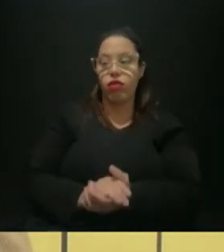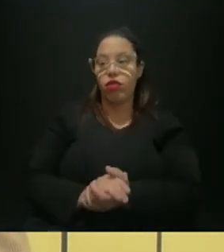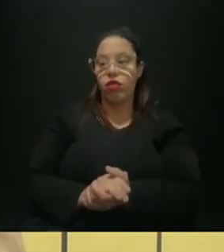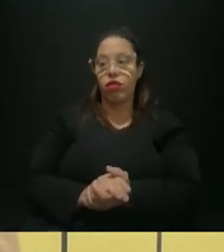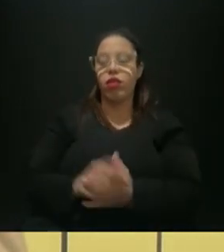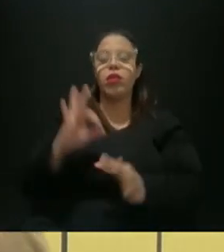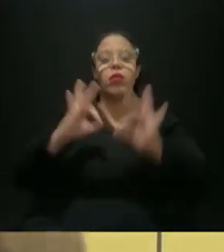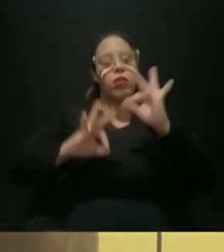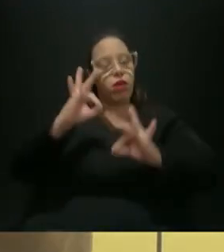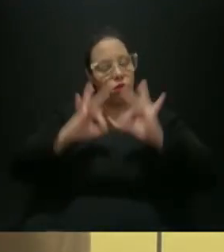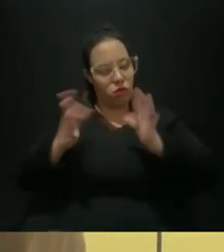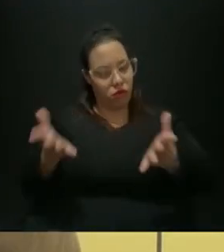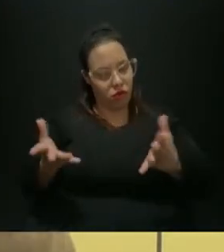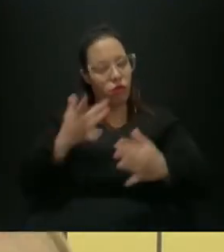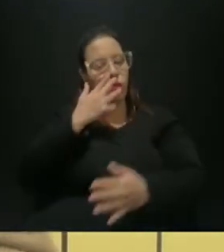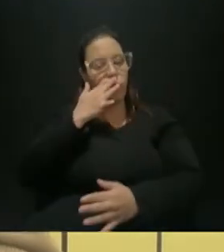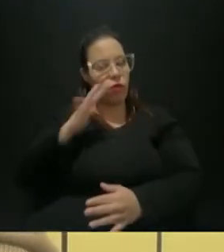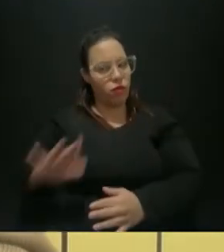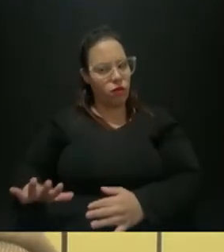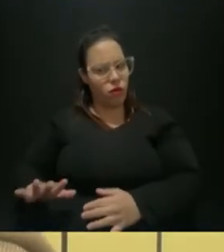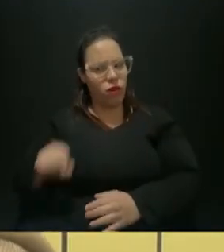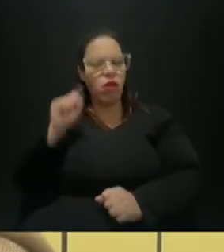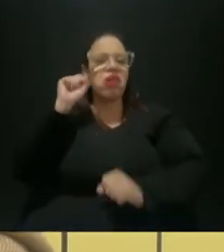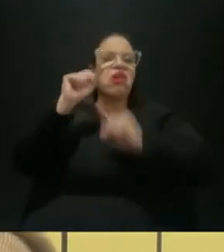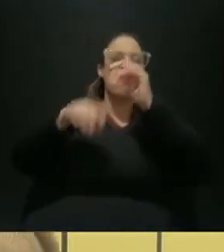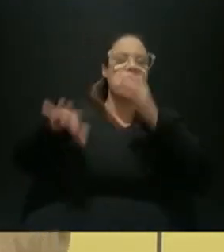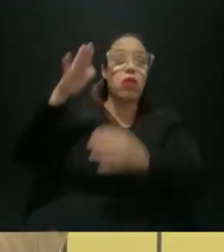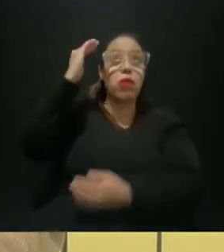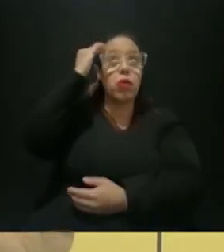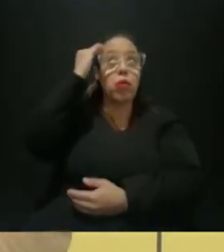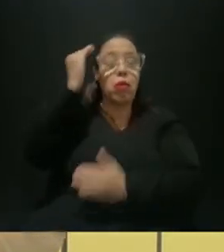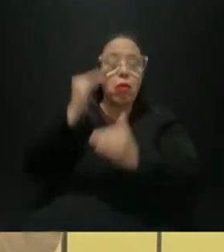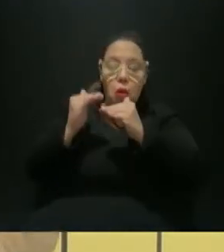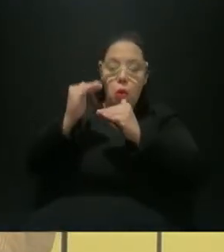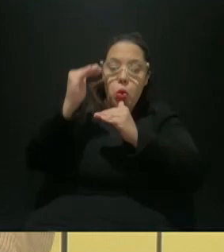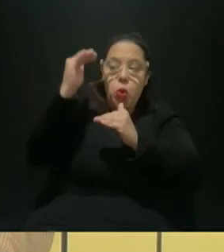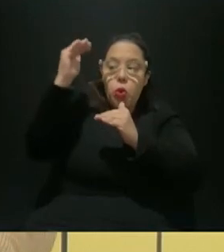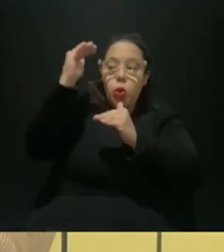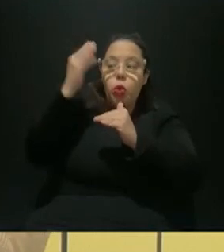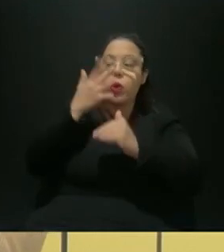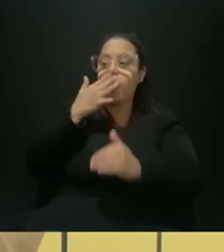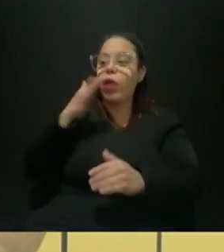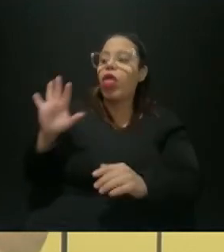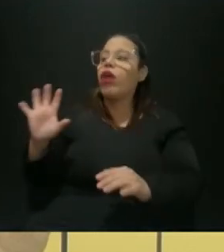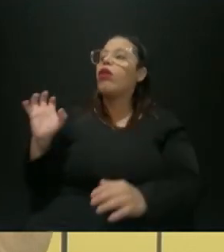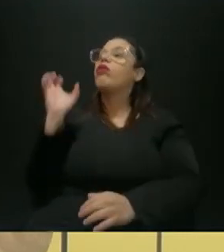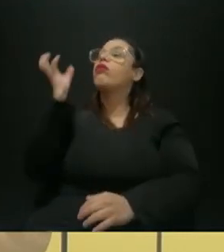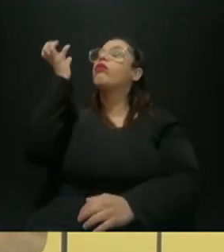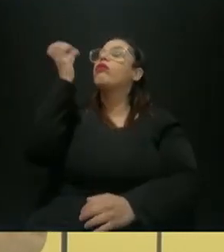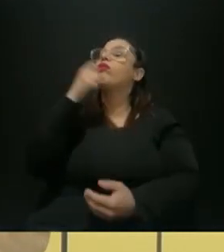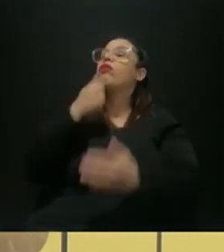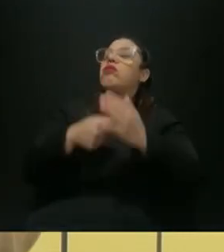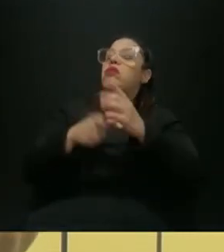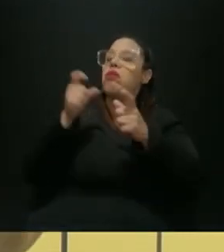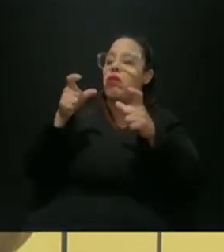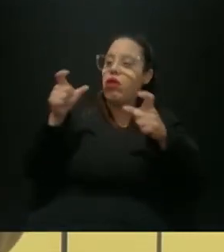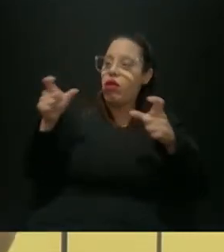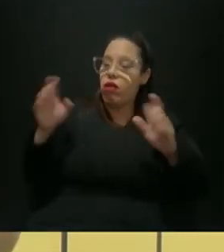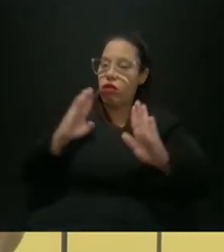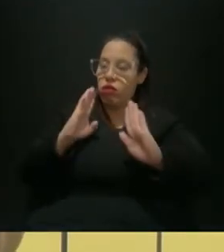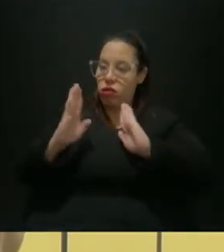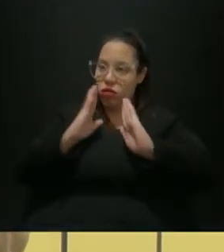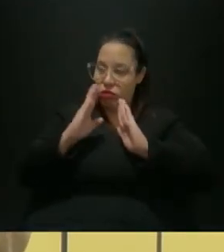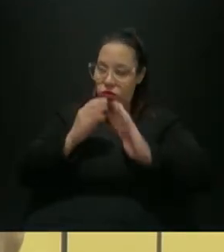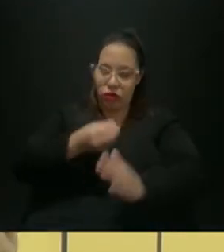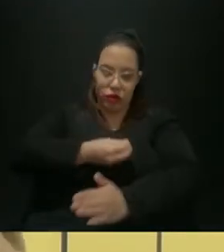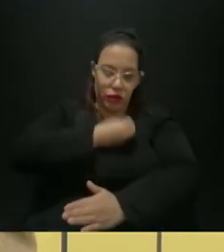com crianças? Como é que eles entendem o desenvolvimento infantil? O que acontece é que nesse período de vida, sobretudo nos